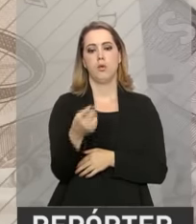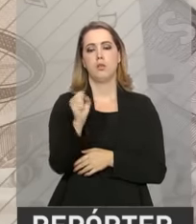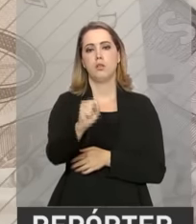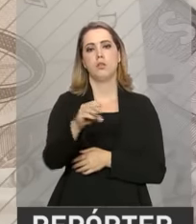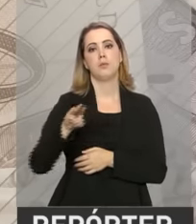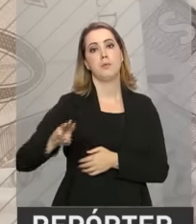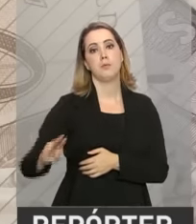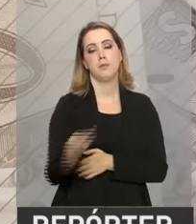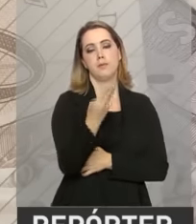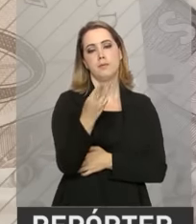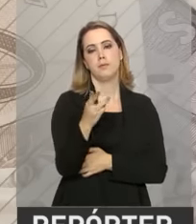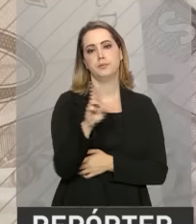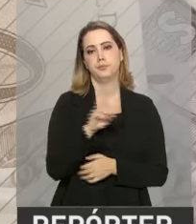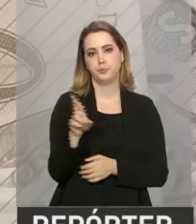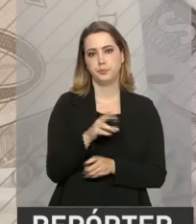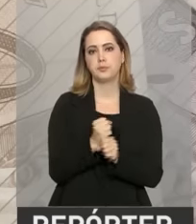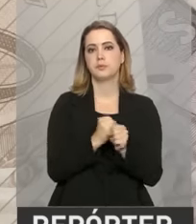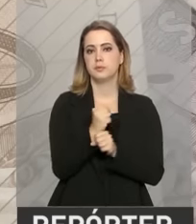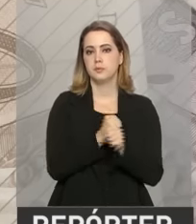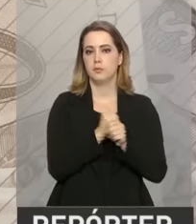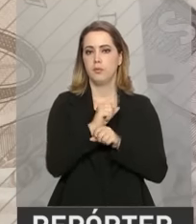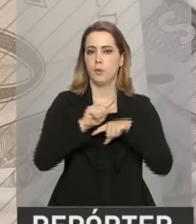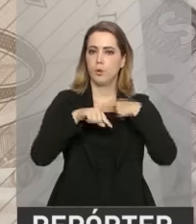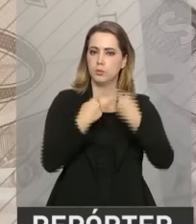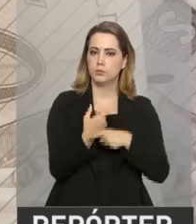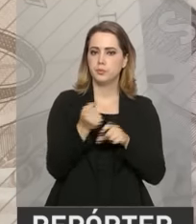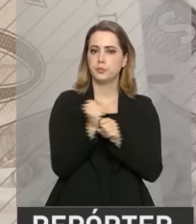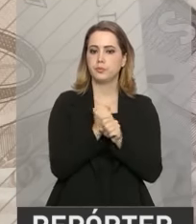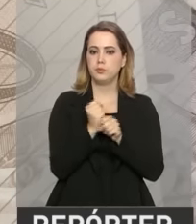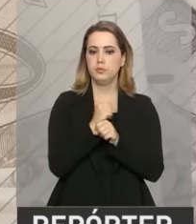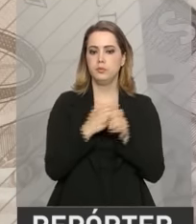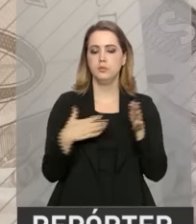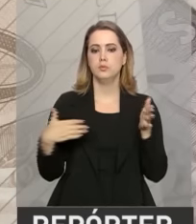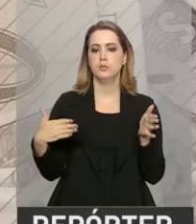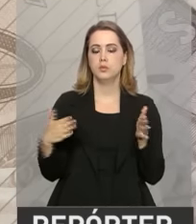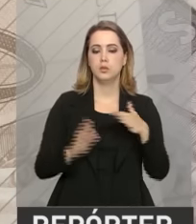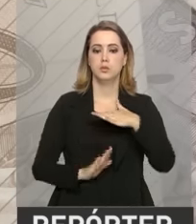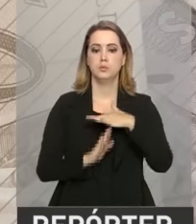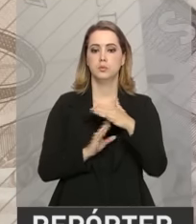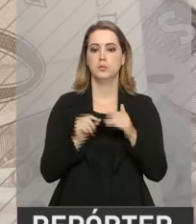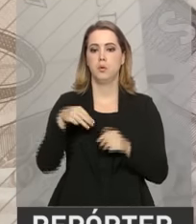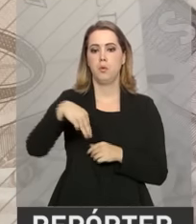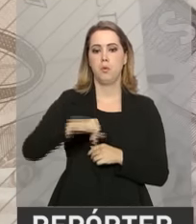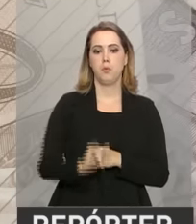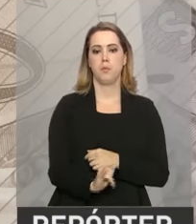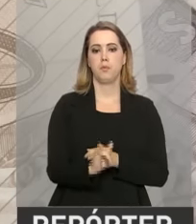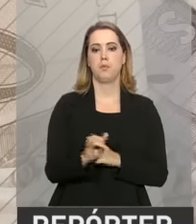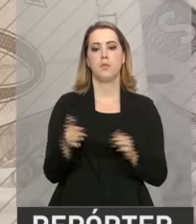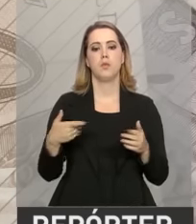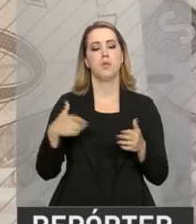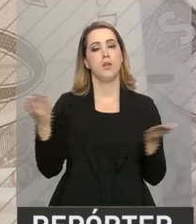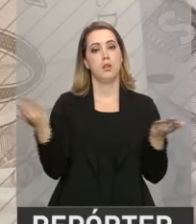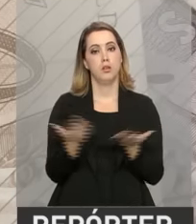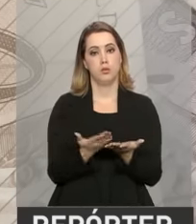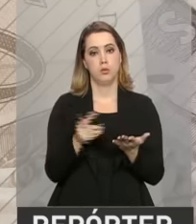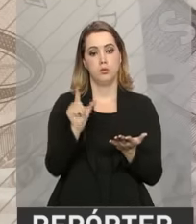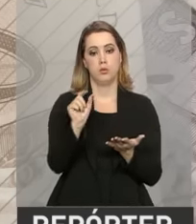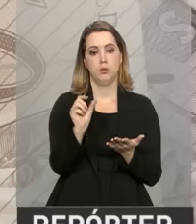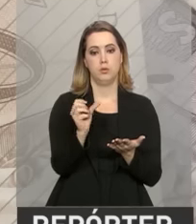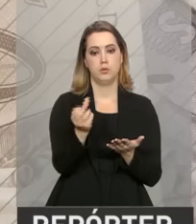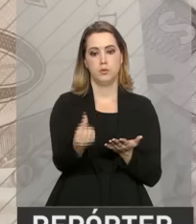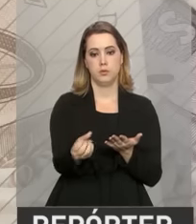R$ 4.800.000 por ano. E a partir de 2018, também vai ser ampliado o teto para os microempreendedores individuais, que passará